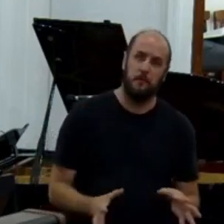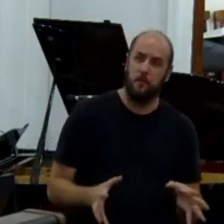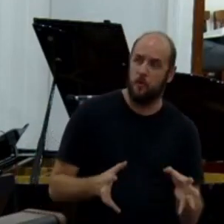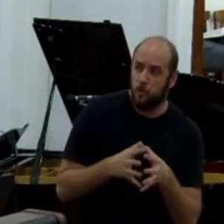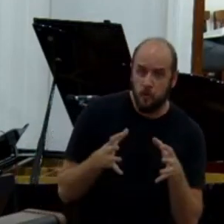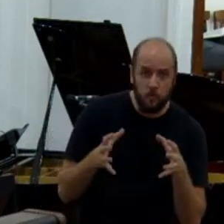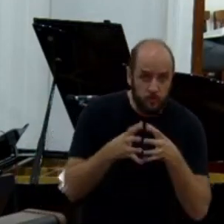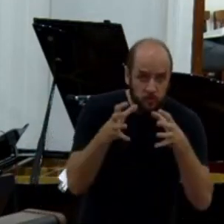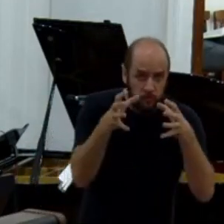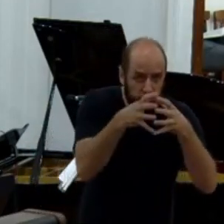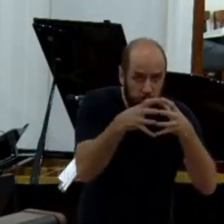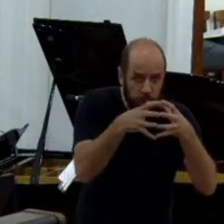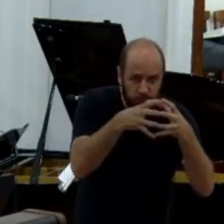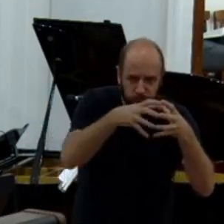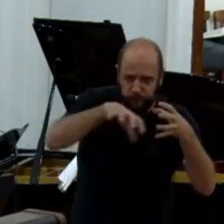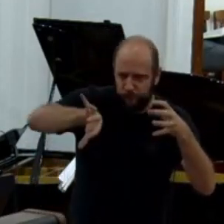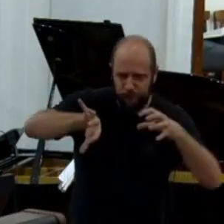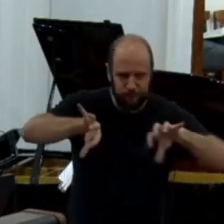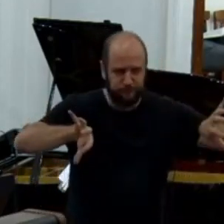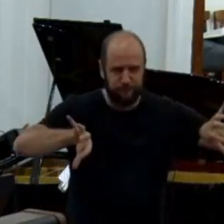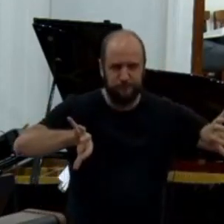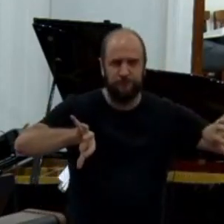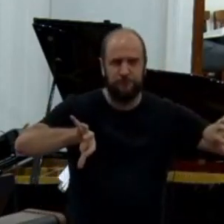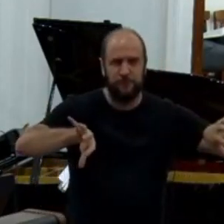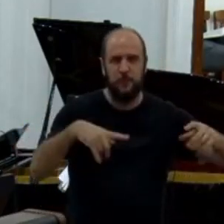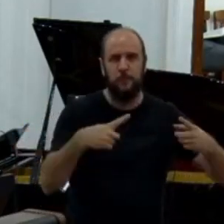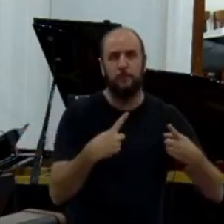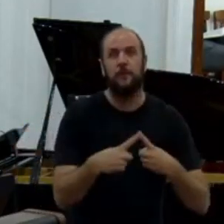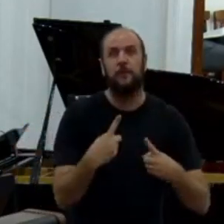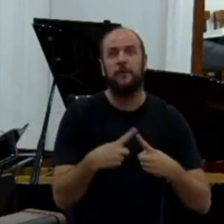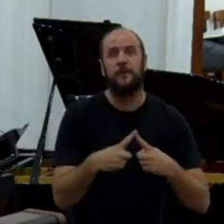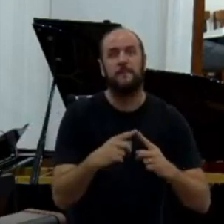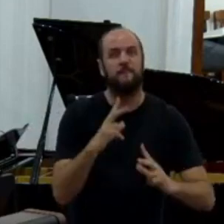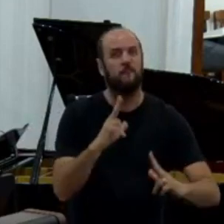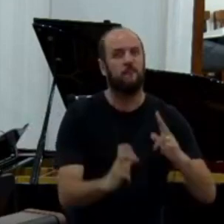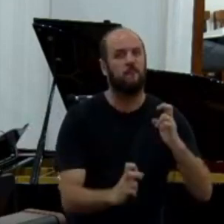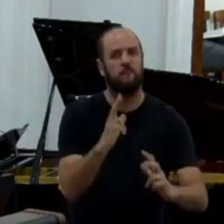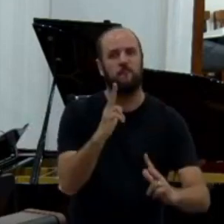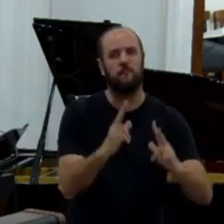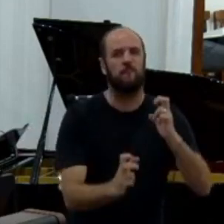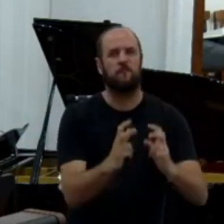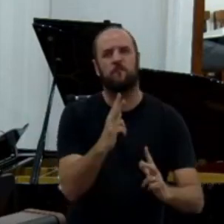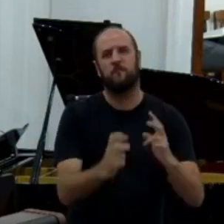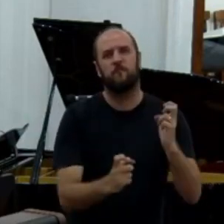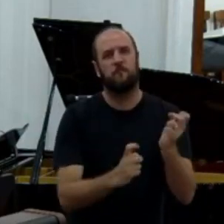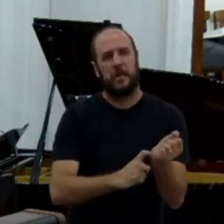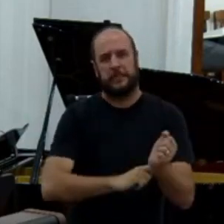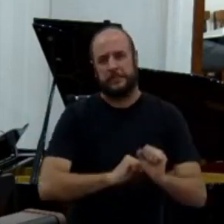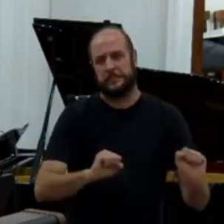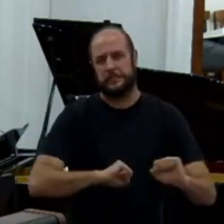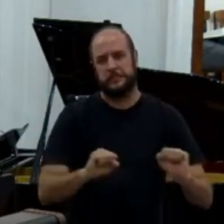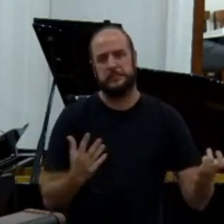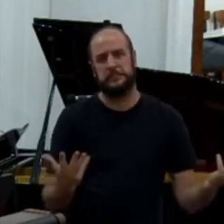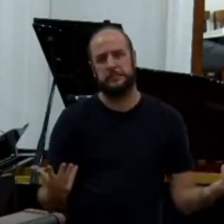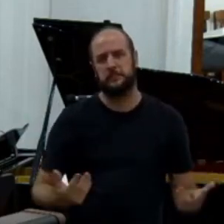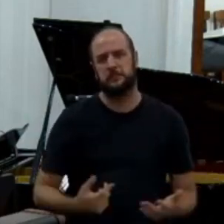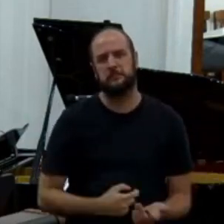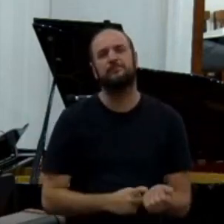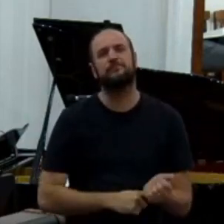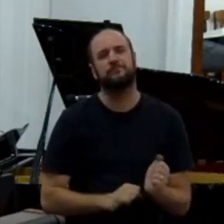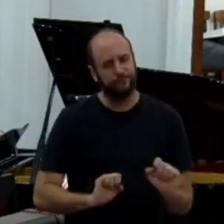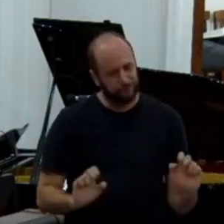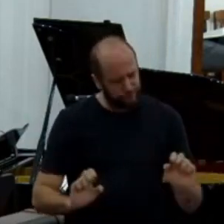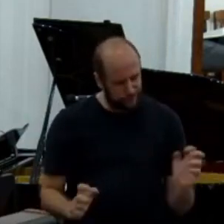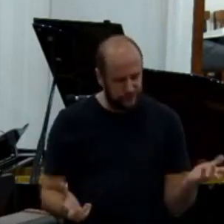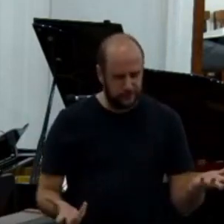Grupos se dividem por causa que as pessoas se iram.